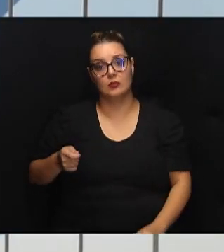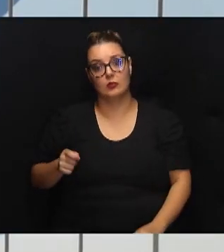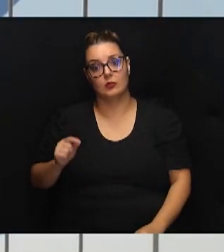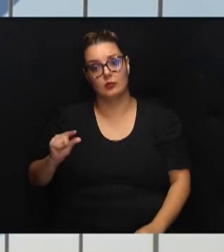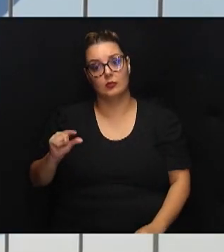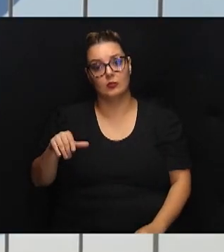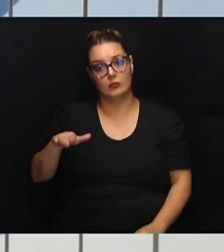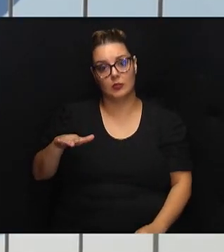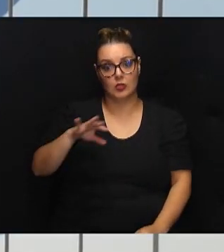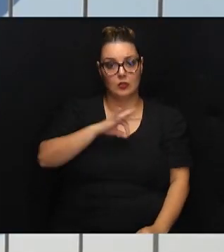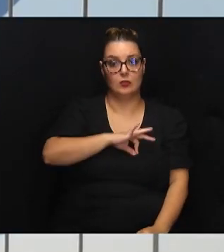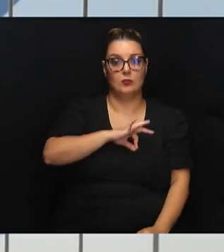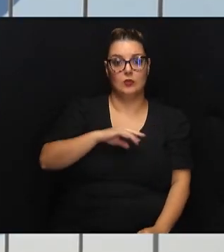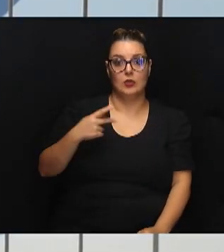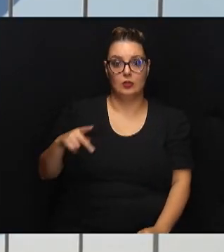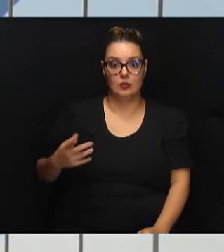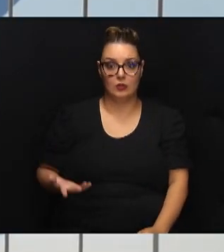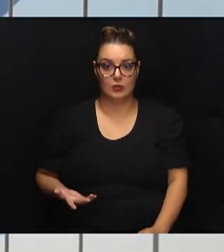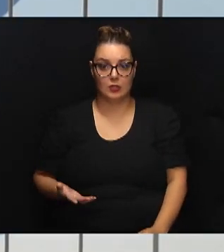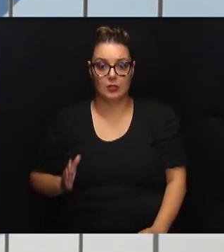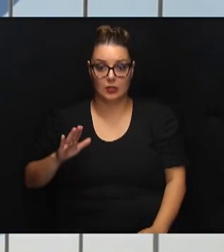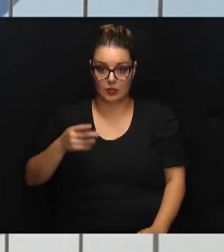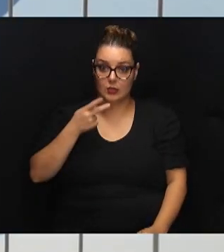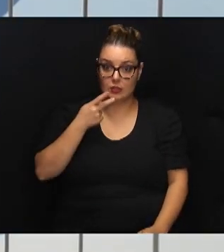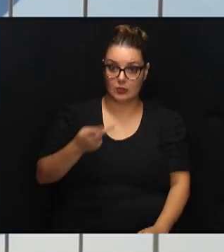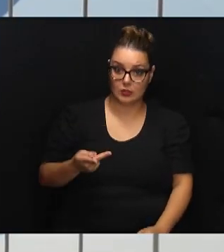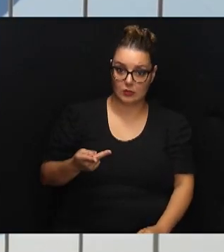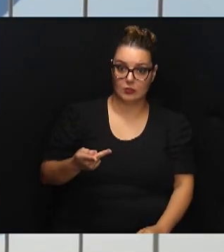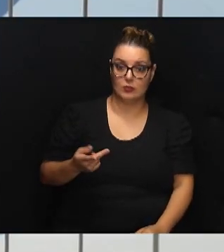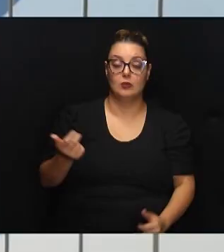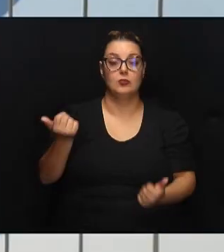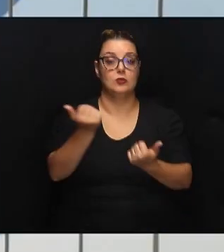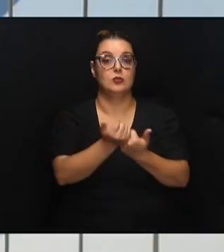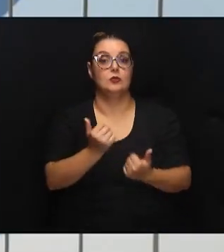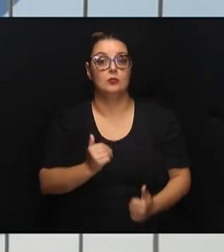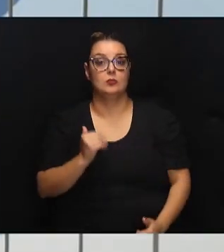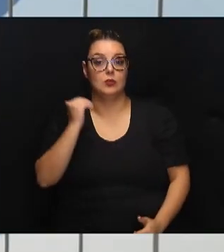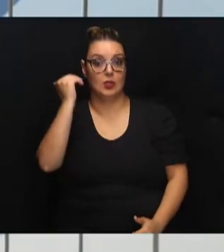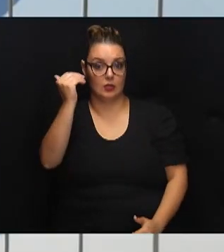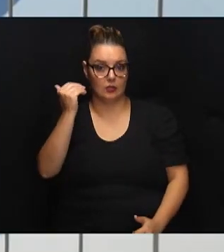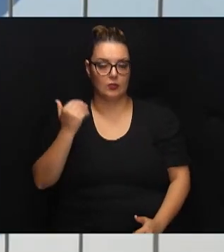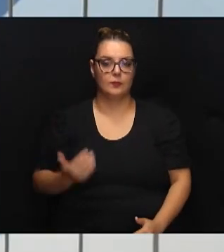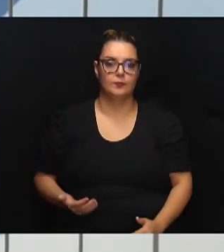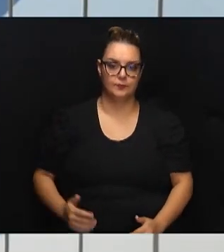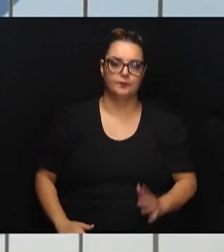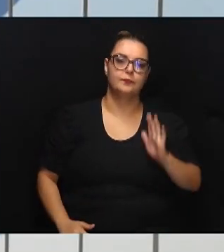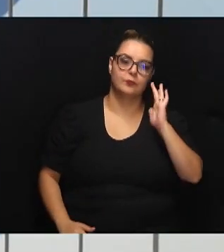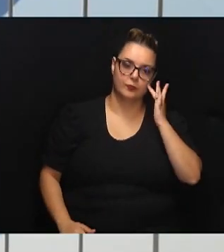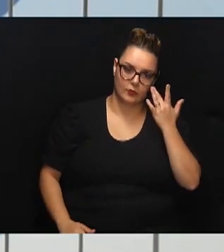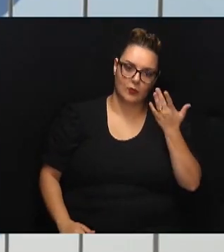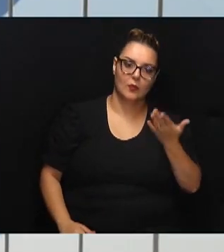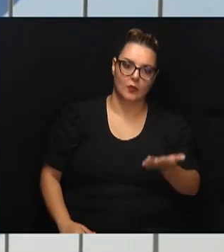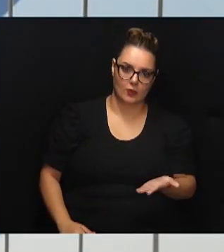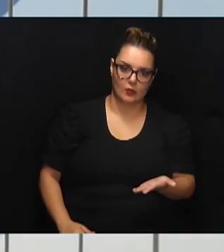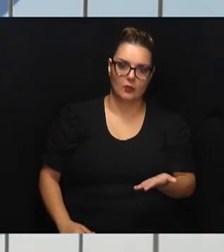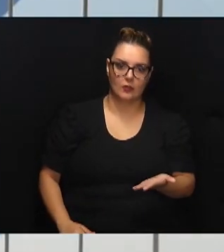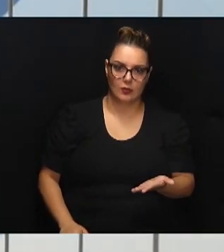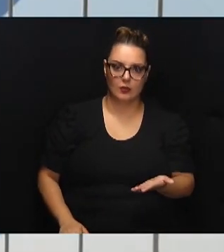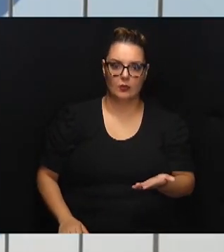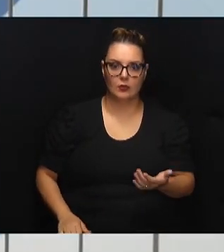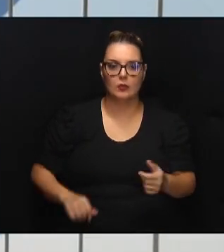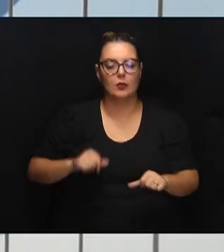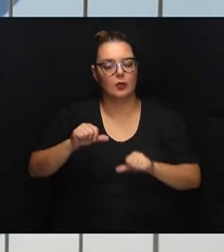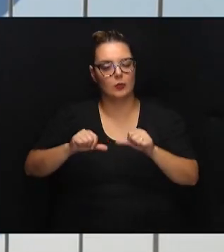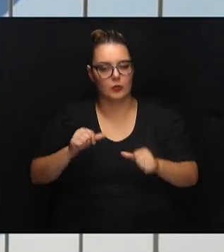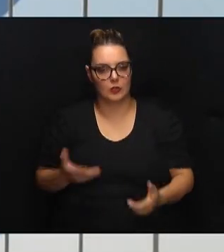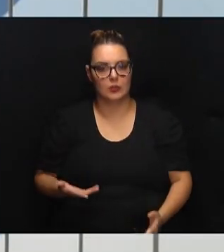o salário dele. E quando eu estou falando de um cargo mais elevado, aí eu acho que o jogo muda,